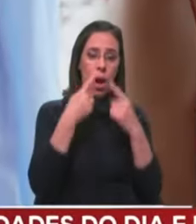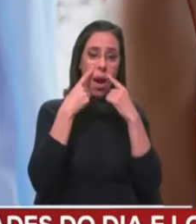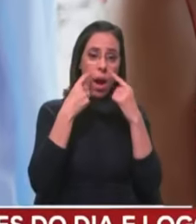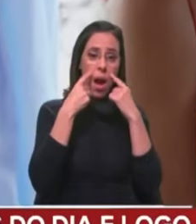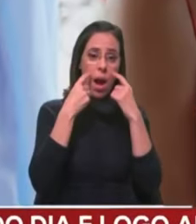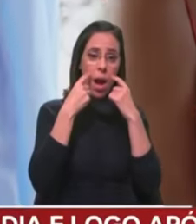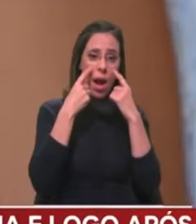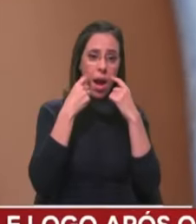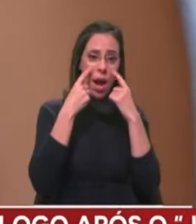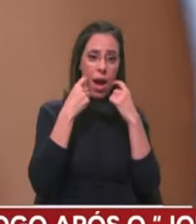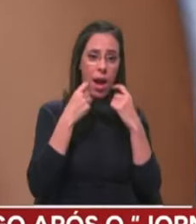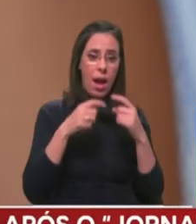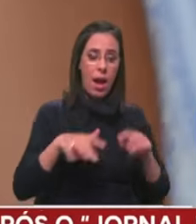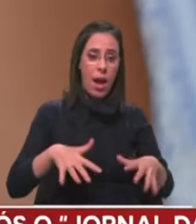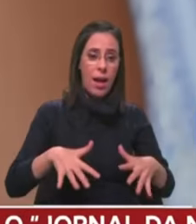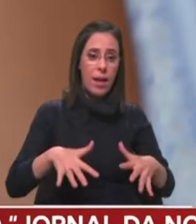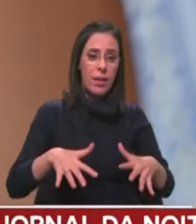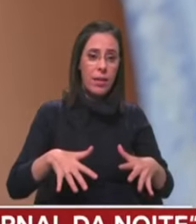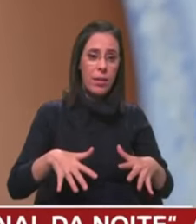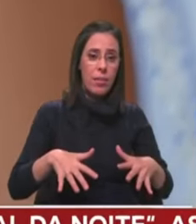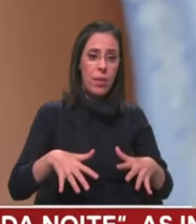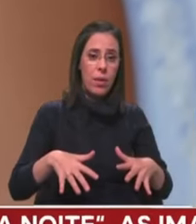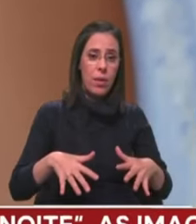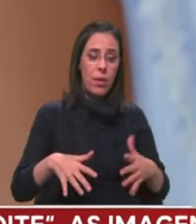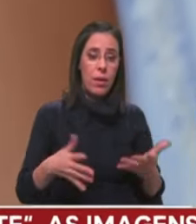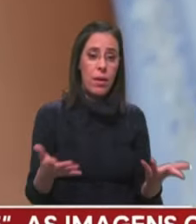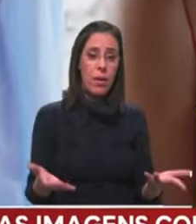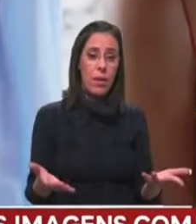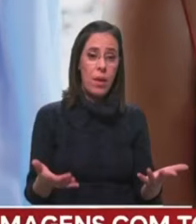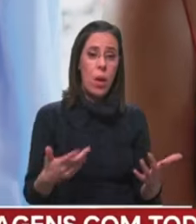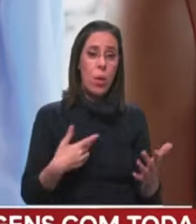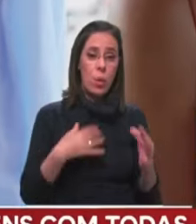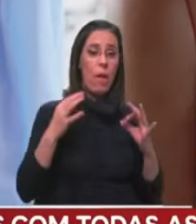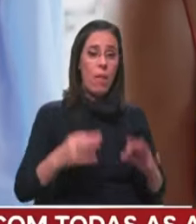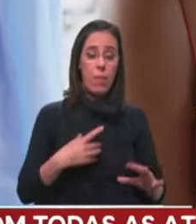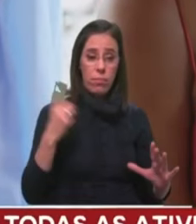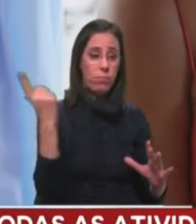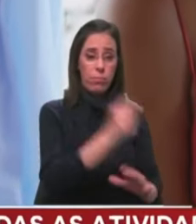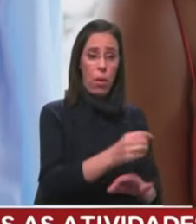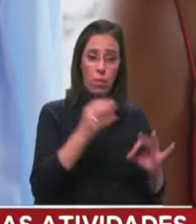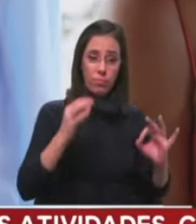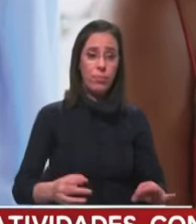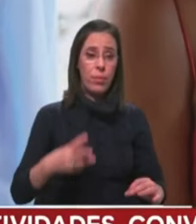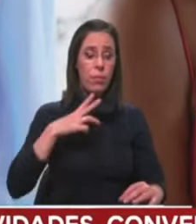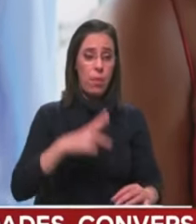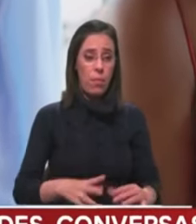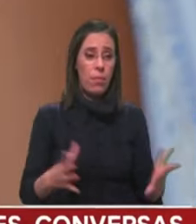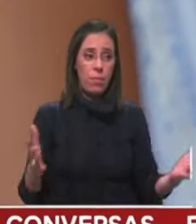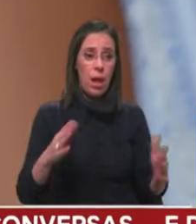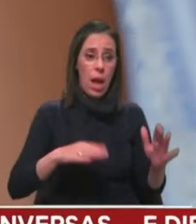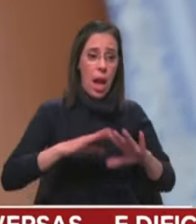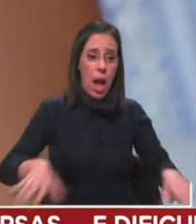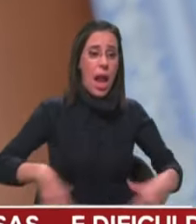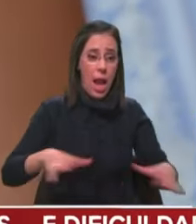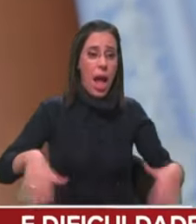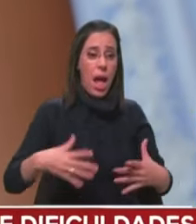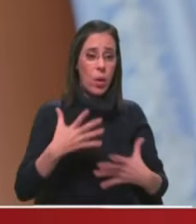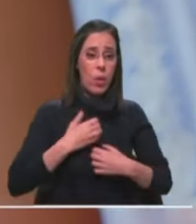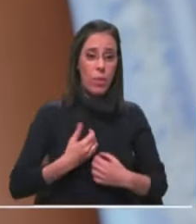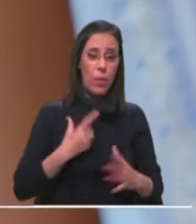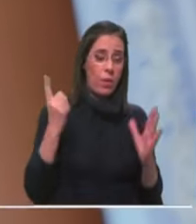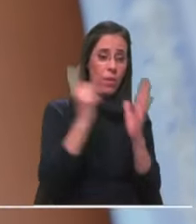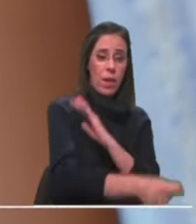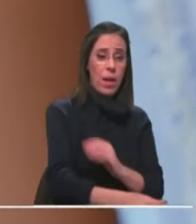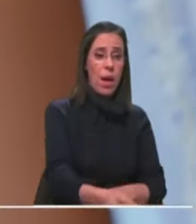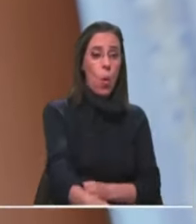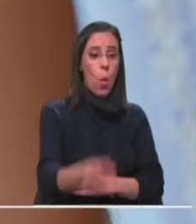não as mãos começam a tremer pois não que eu já já estava pronto para me vir embora eu já vinha para Portugal a nada se não me agarrasse eu já me vinha